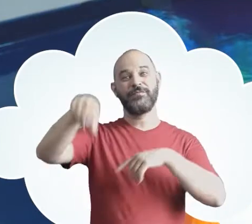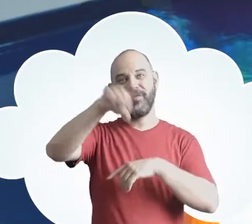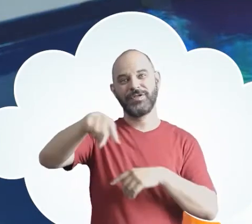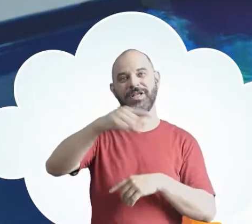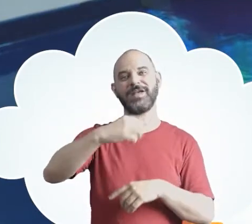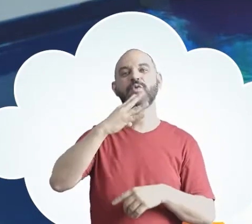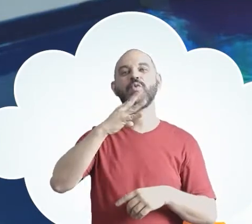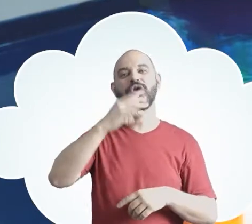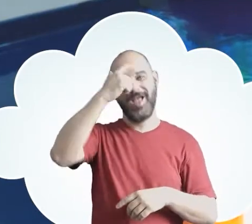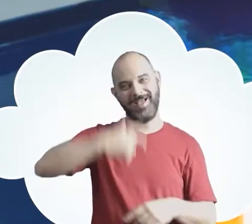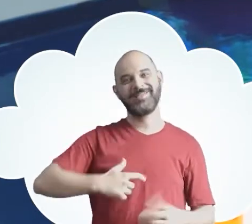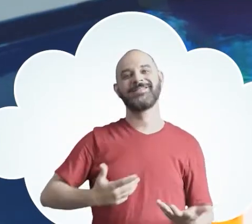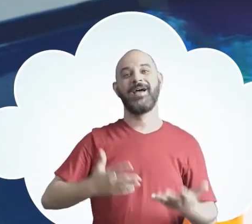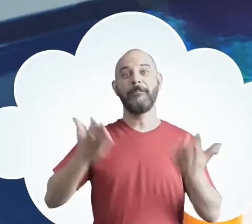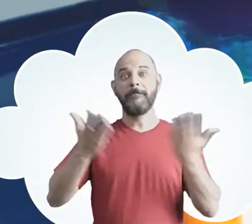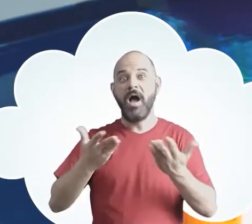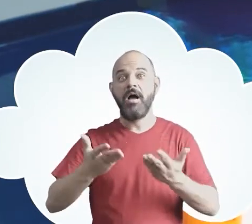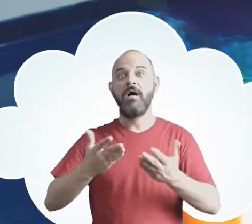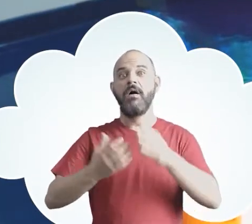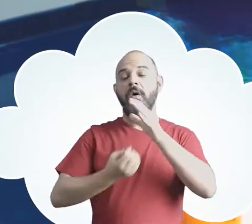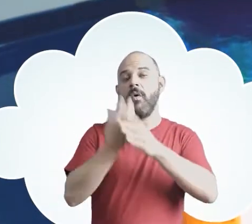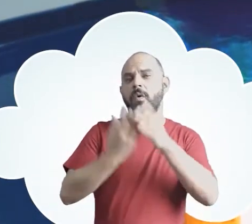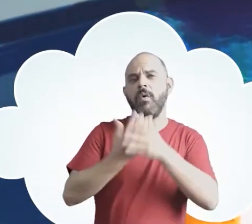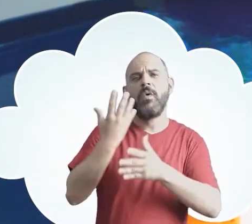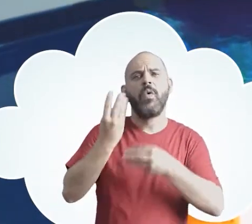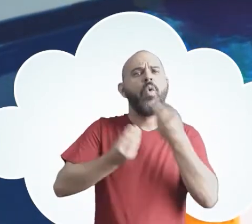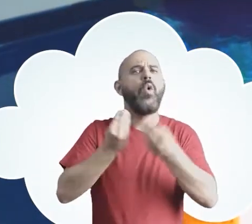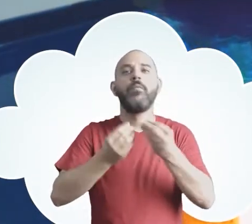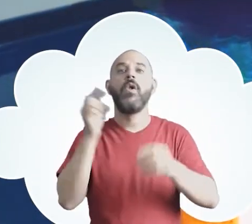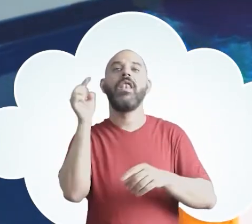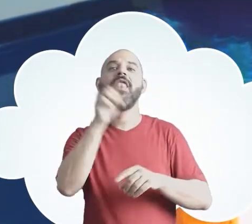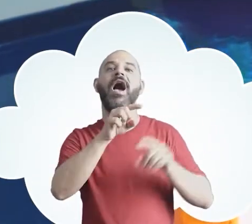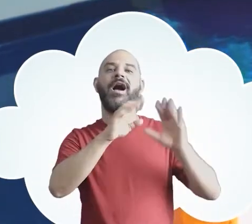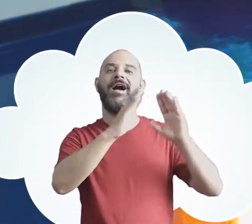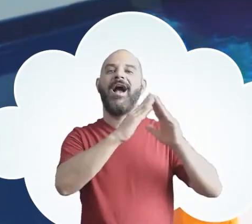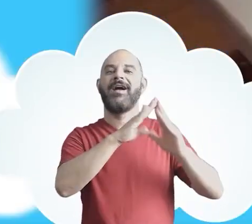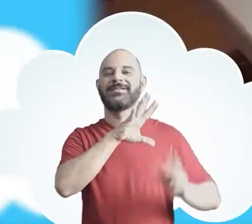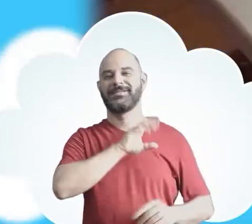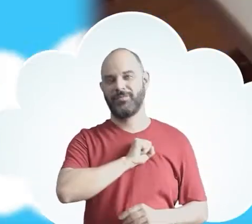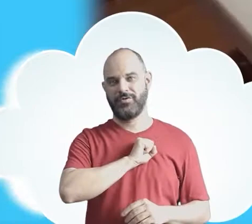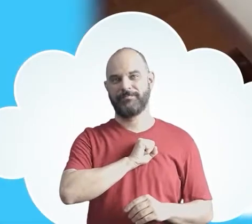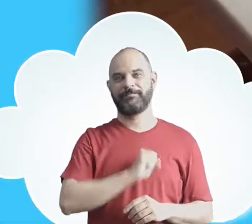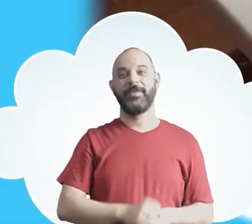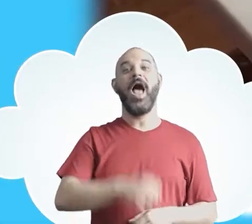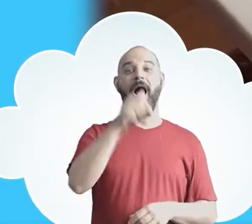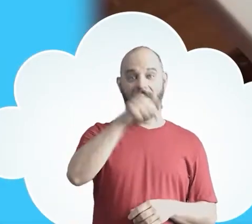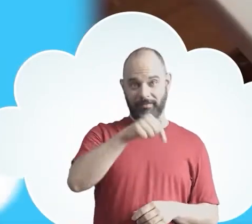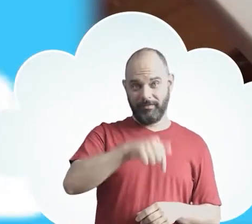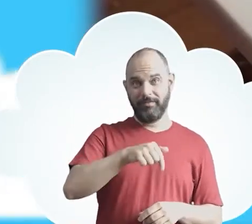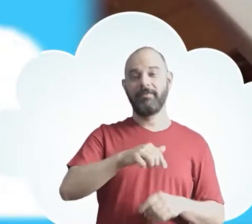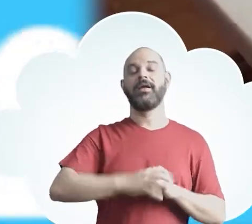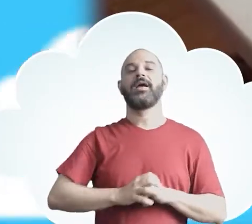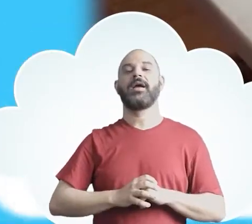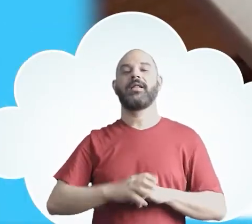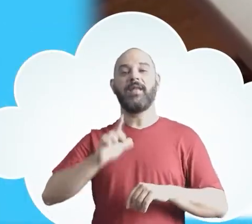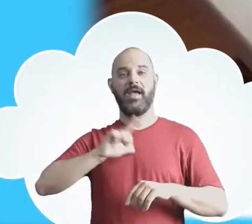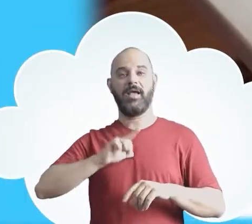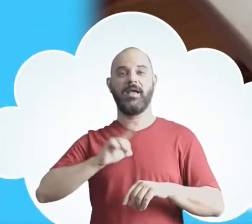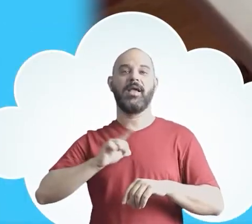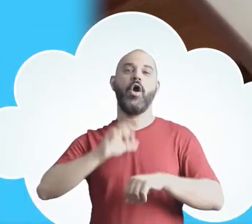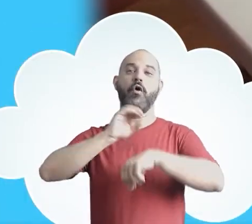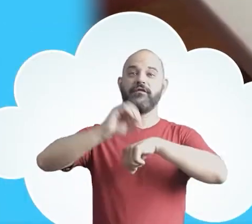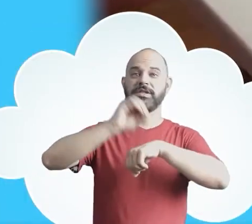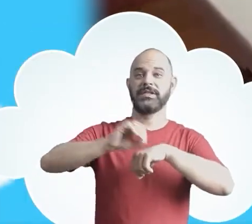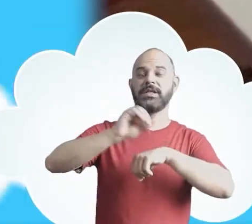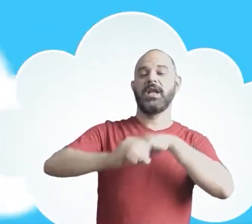conhece, mas hoje nós vamos ver como as oficinas são desenvolvidas lá no Lar de Amor. Aqui nesse espaço são realizadas oficinas